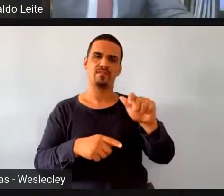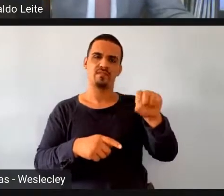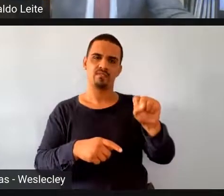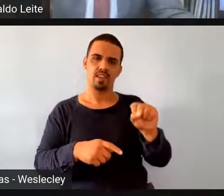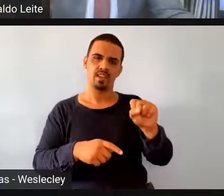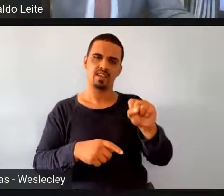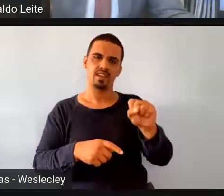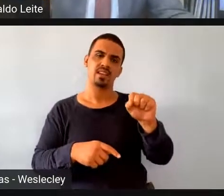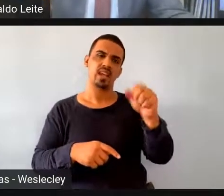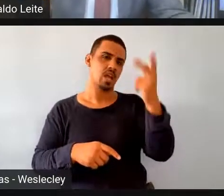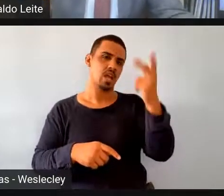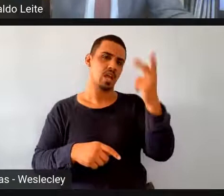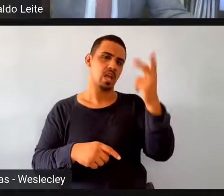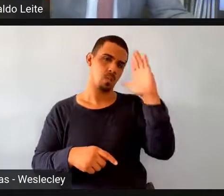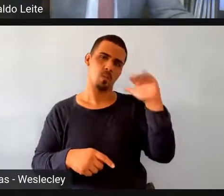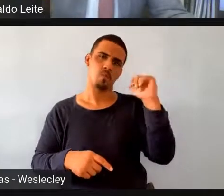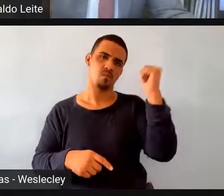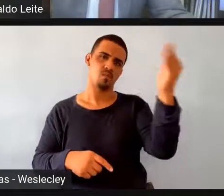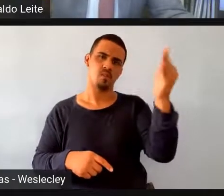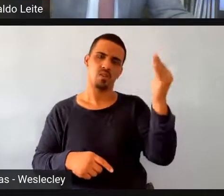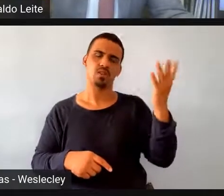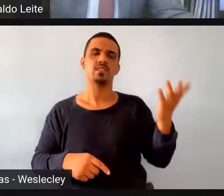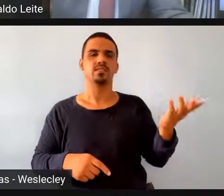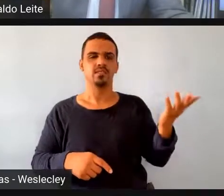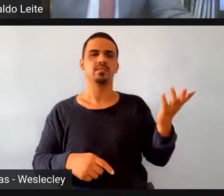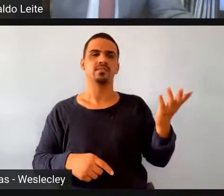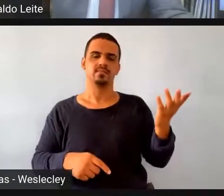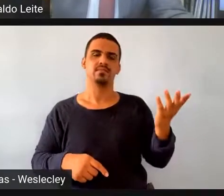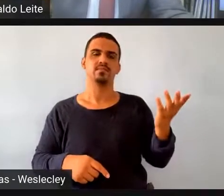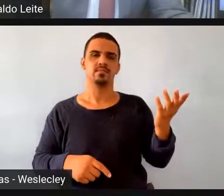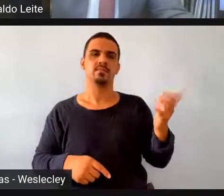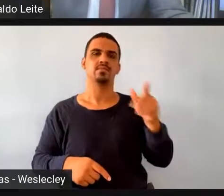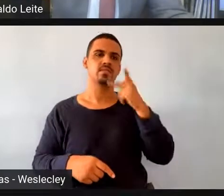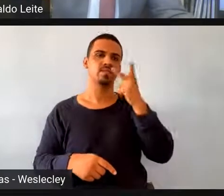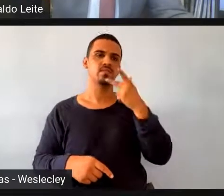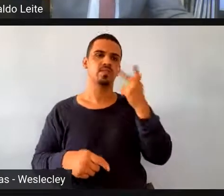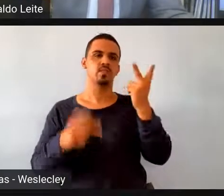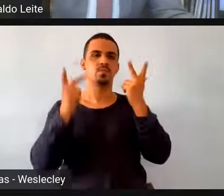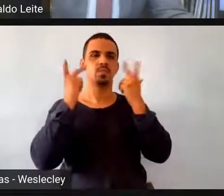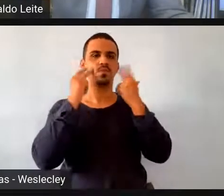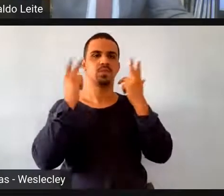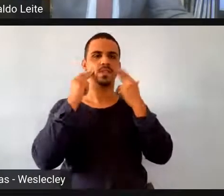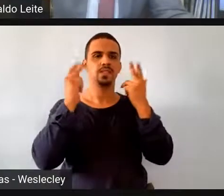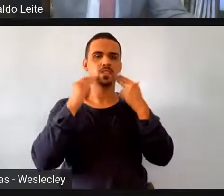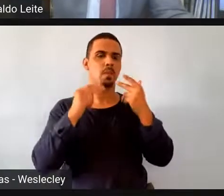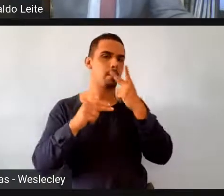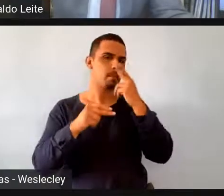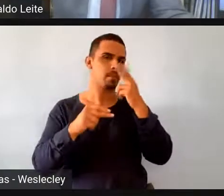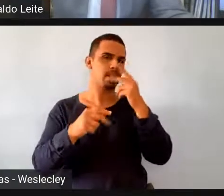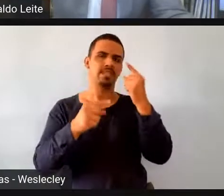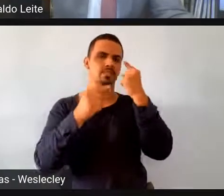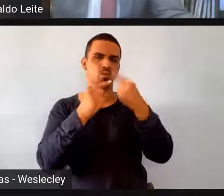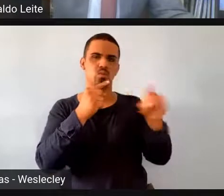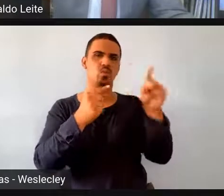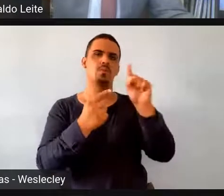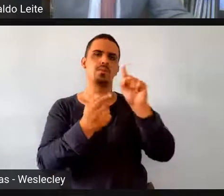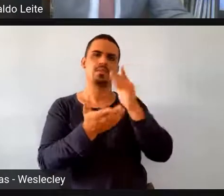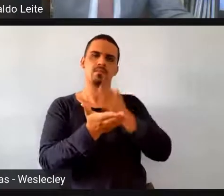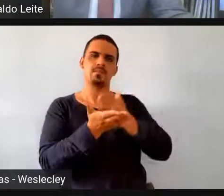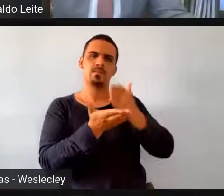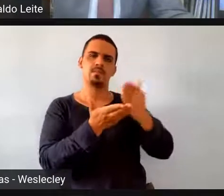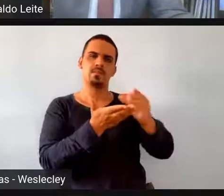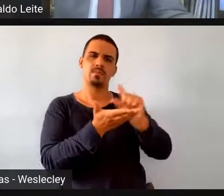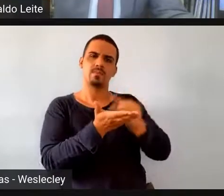mundo afora, em que se trataria basicamente de algum tipo de normalização. Tudo isso parece não ter nada a ver com financiamento, mas, na verdade,